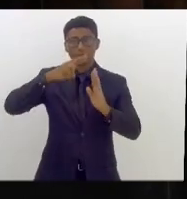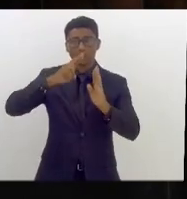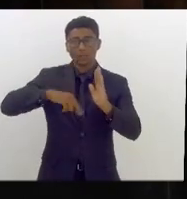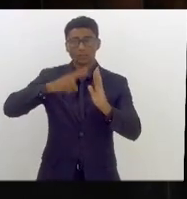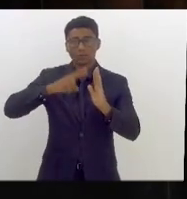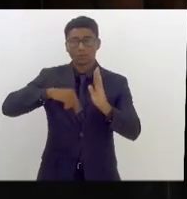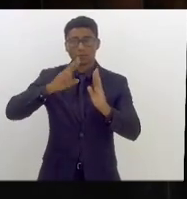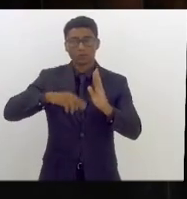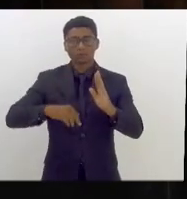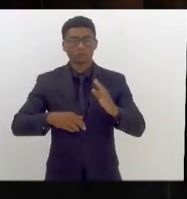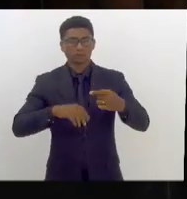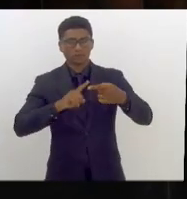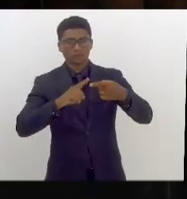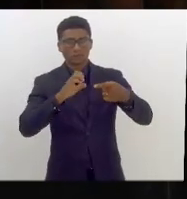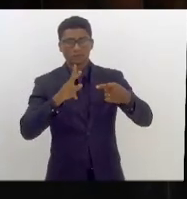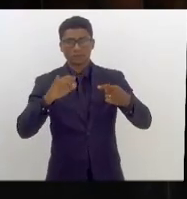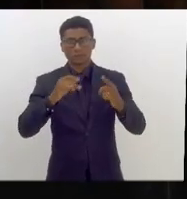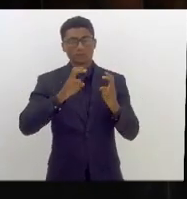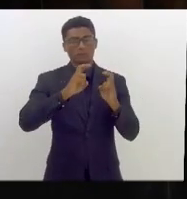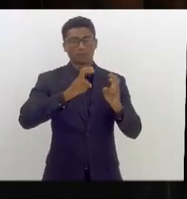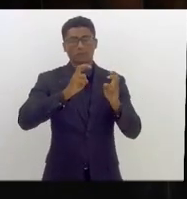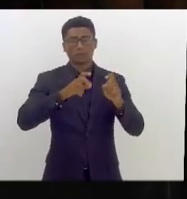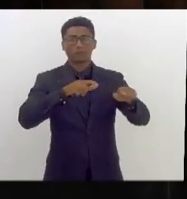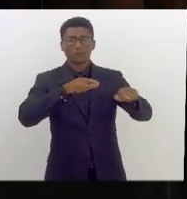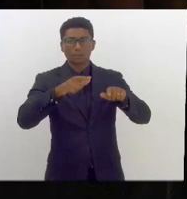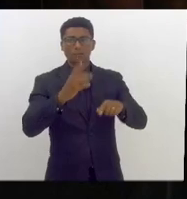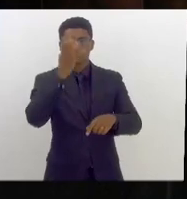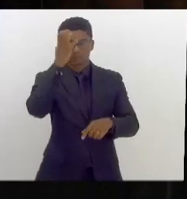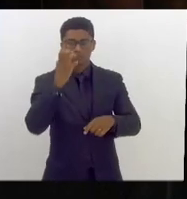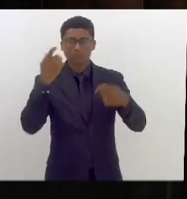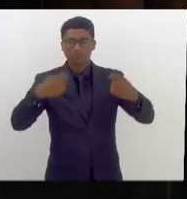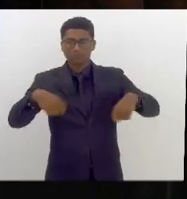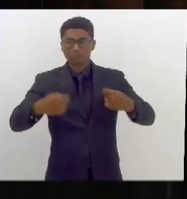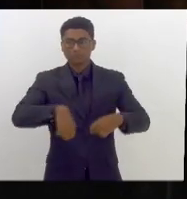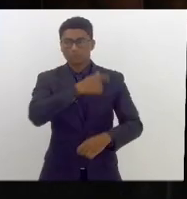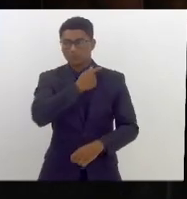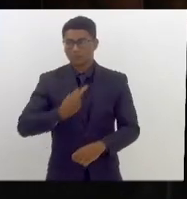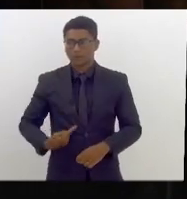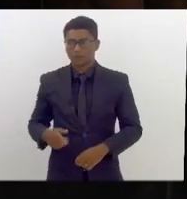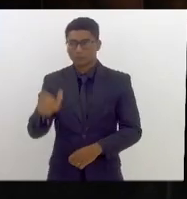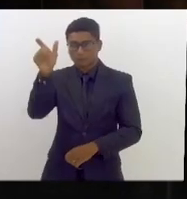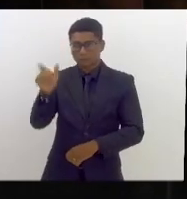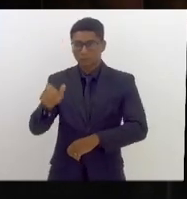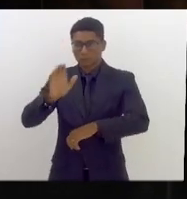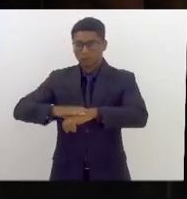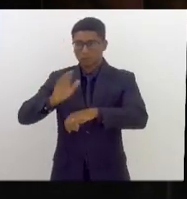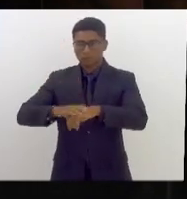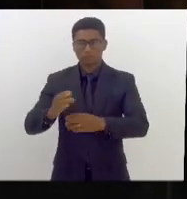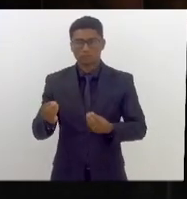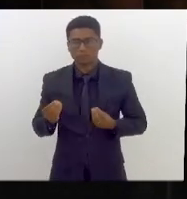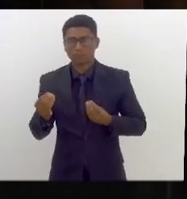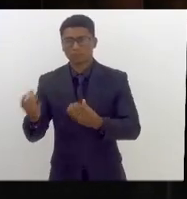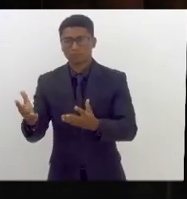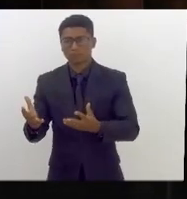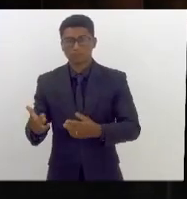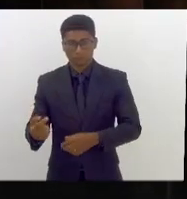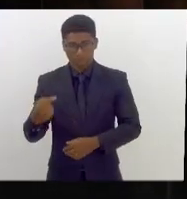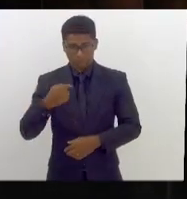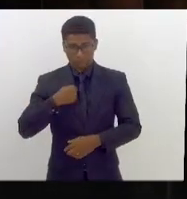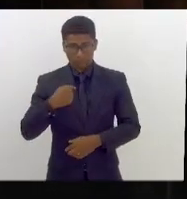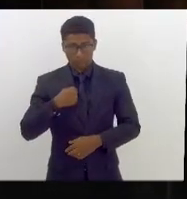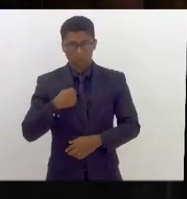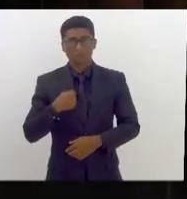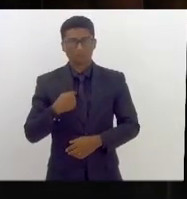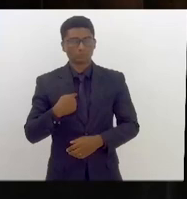robusto, um trabalho sério que precisa ser entregue na mão do governador. E eu já coloco o nosso mandato, esse mandato